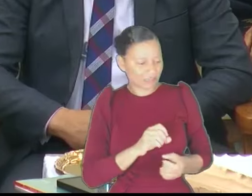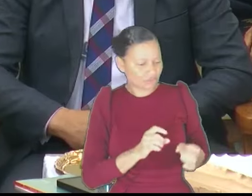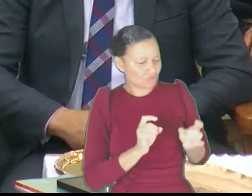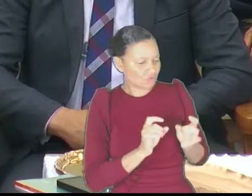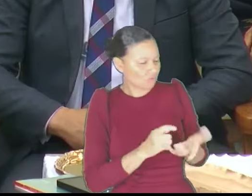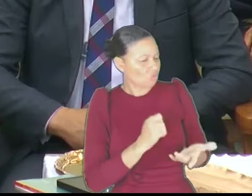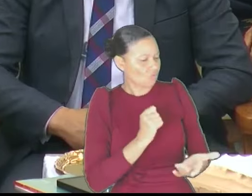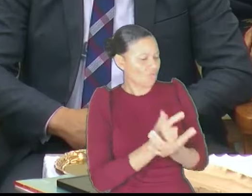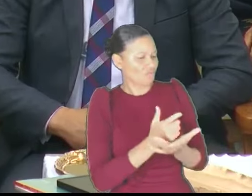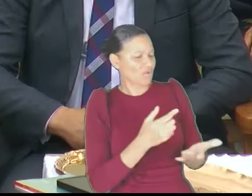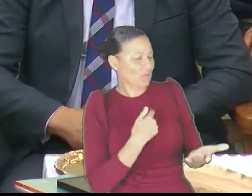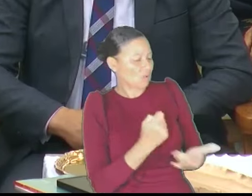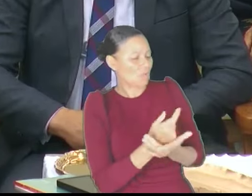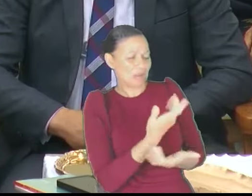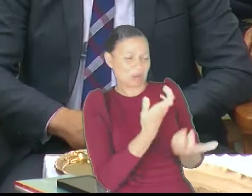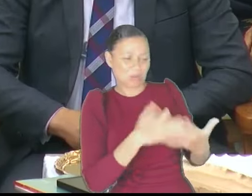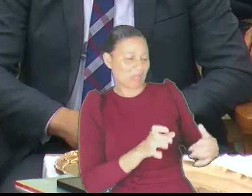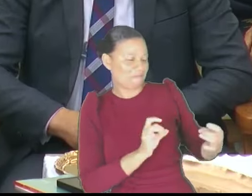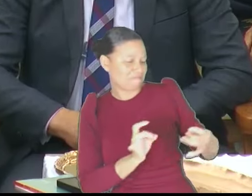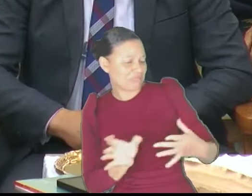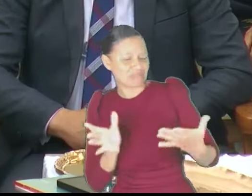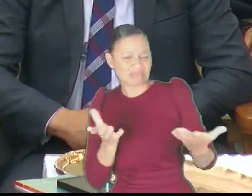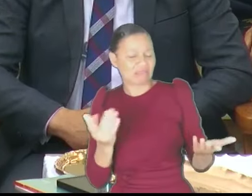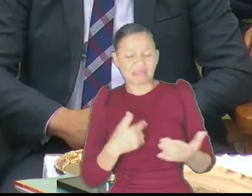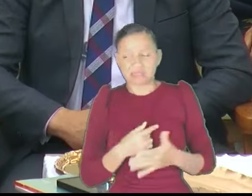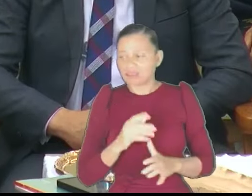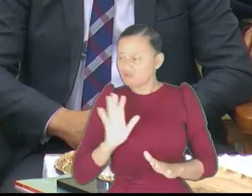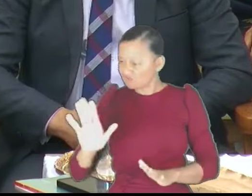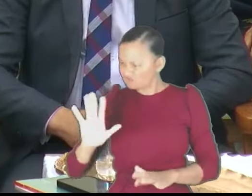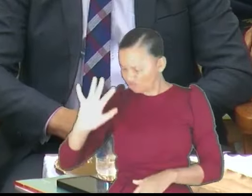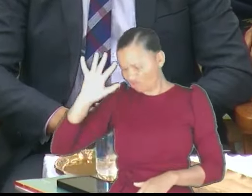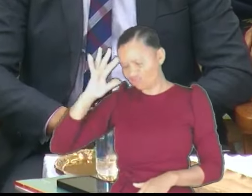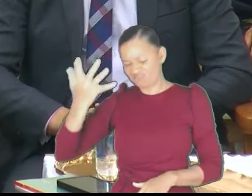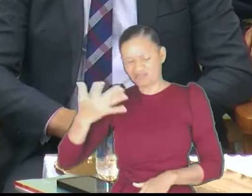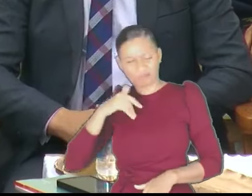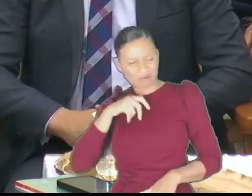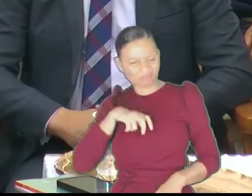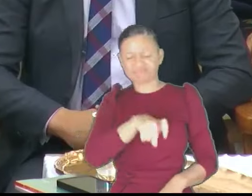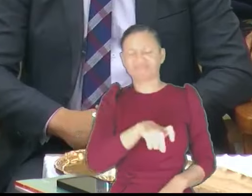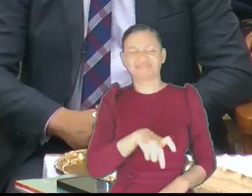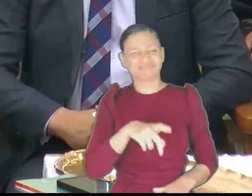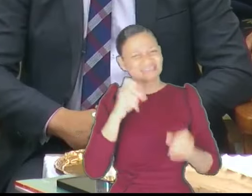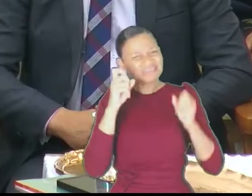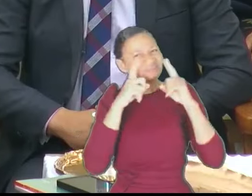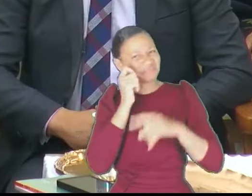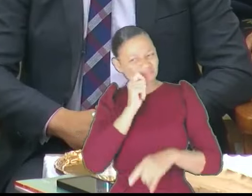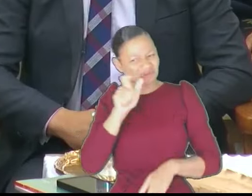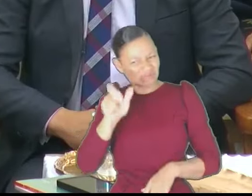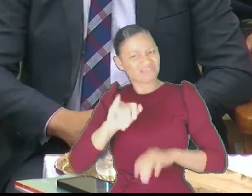Israel, não, deixa que eu resolvo isso. Ela tomava a frente de tudo, ô mulher complicada.